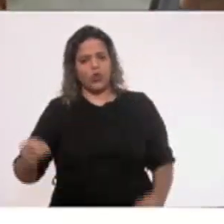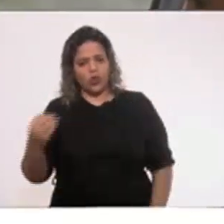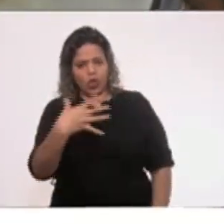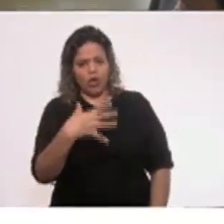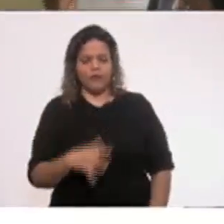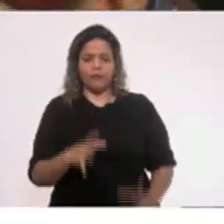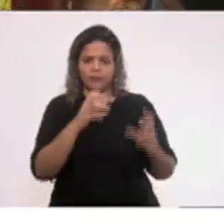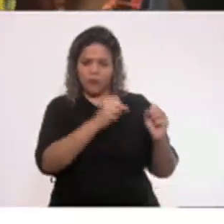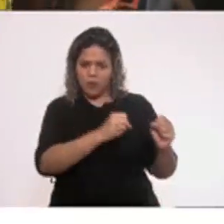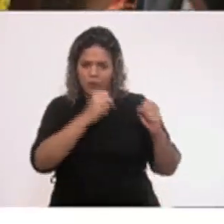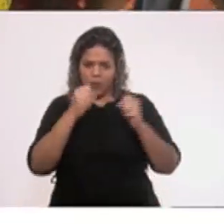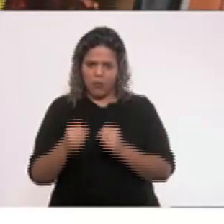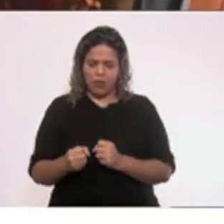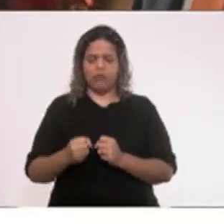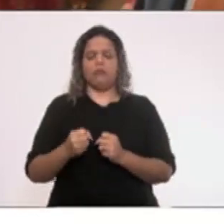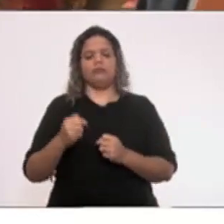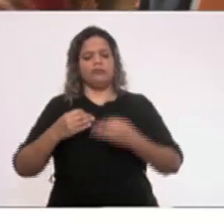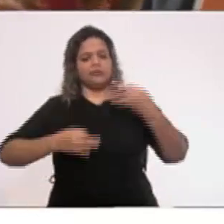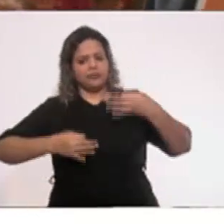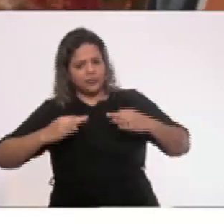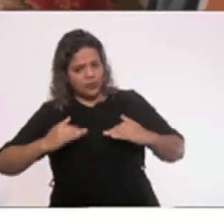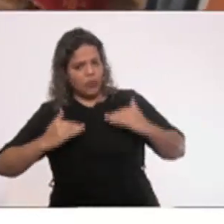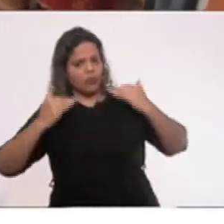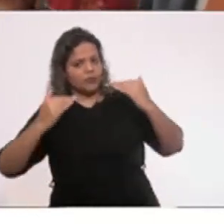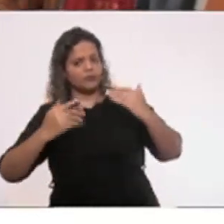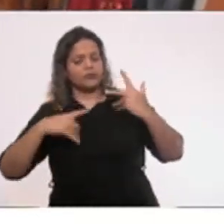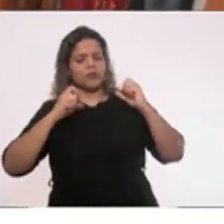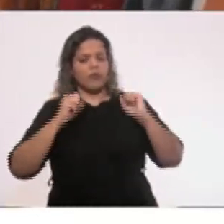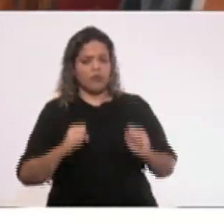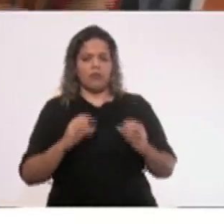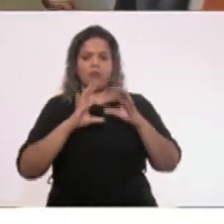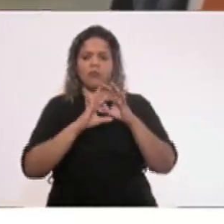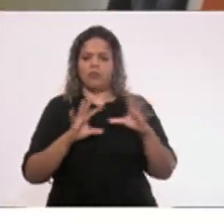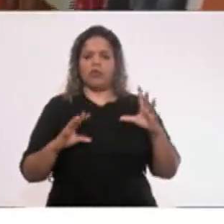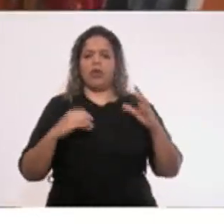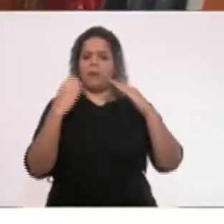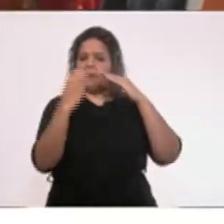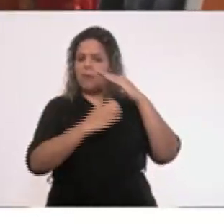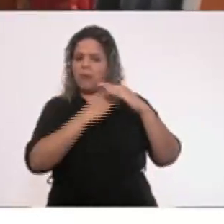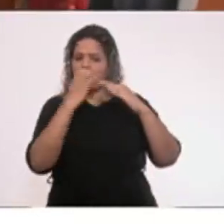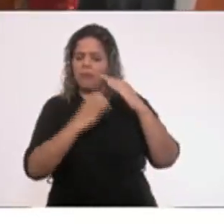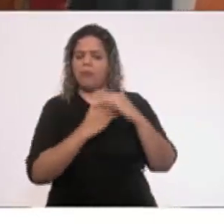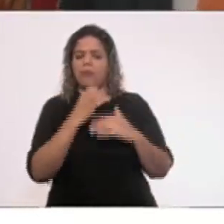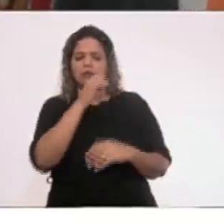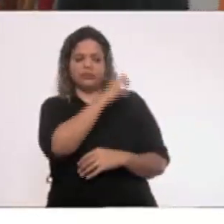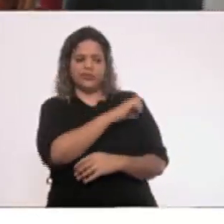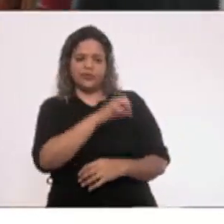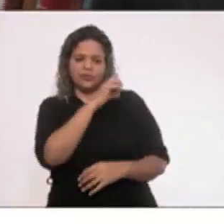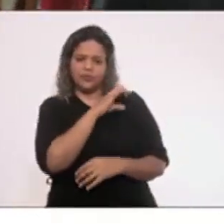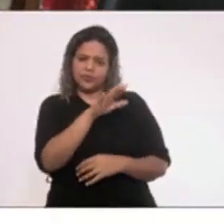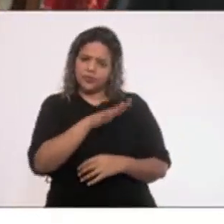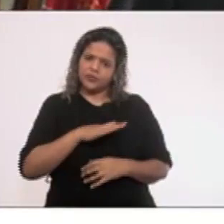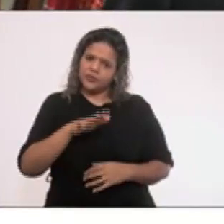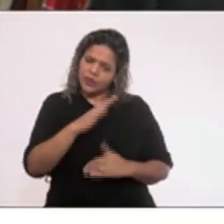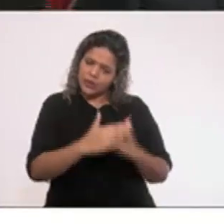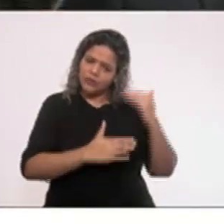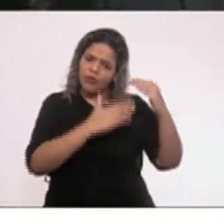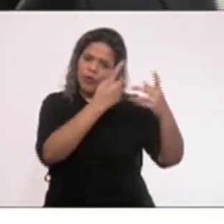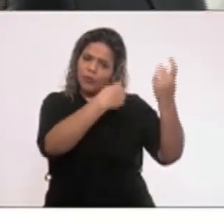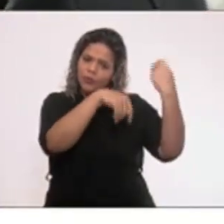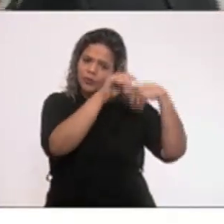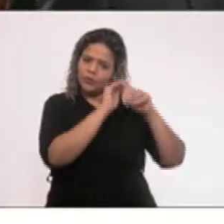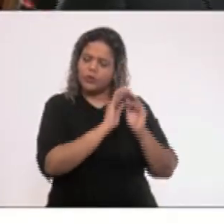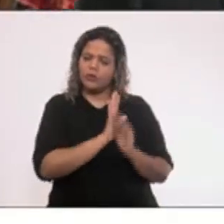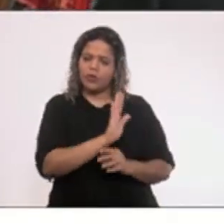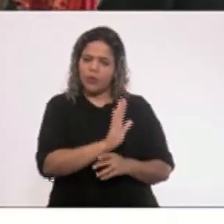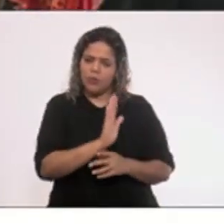o Poder Executivo autorizado a criar o Programa Estadual de Consumo entre empresas do Estado do Rio de Janeiro, do âmbito da Secretaria Estadual de Desenvolvimento Econômico e da